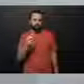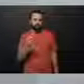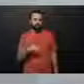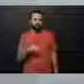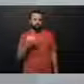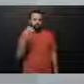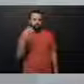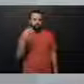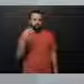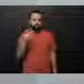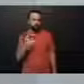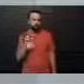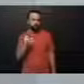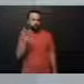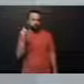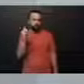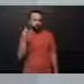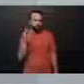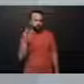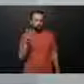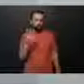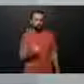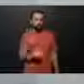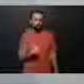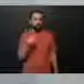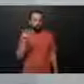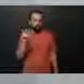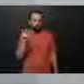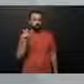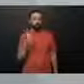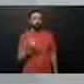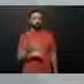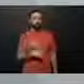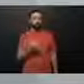3, 4, 5,